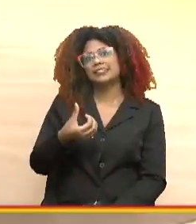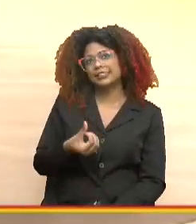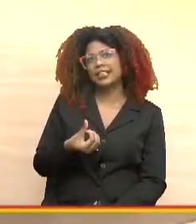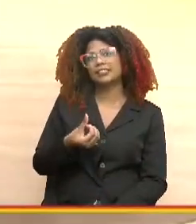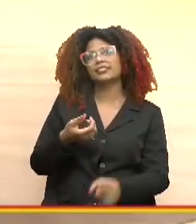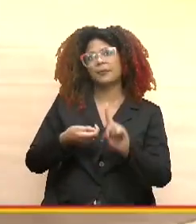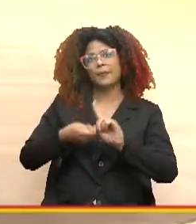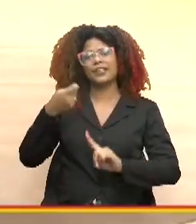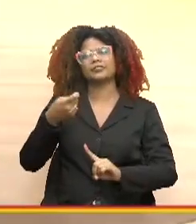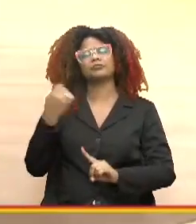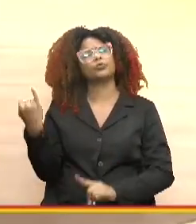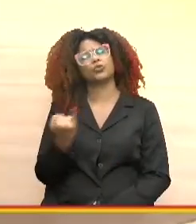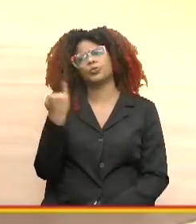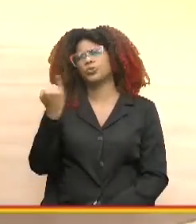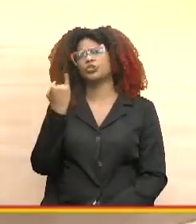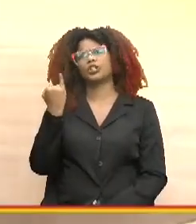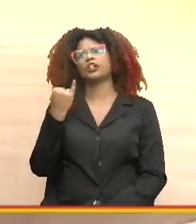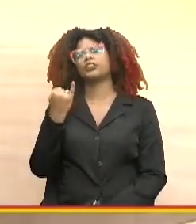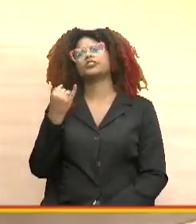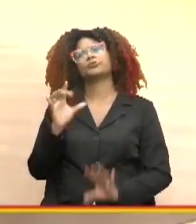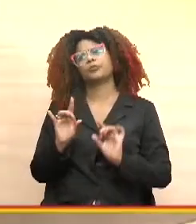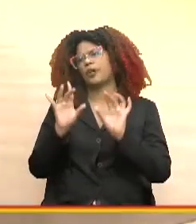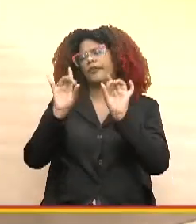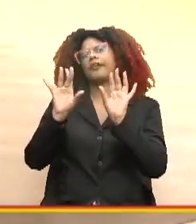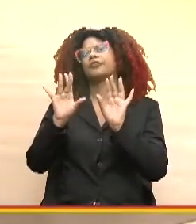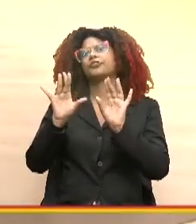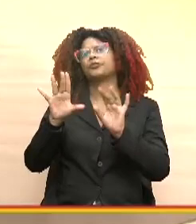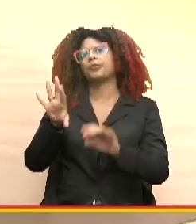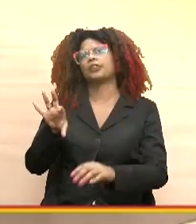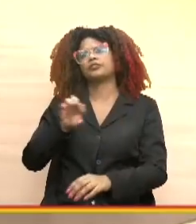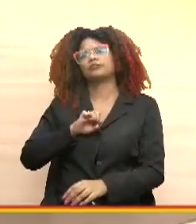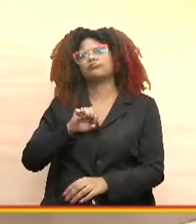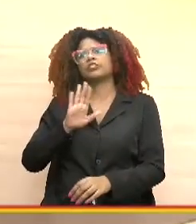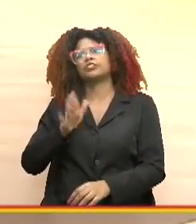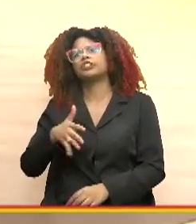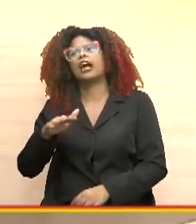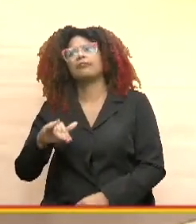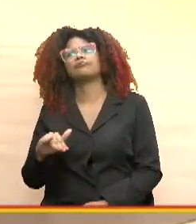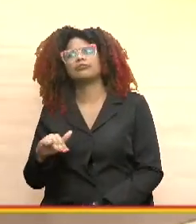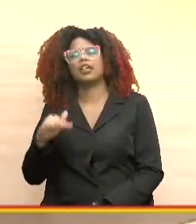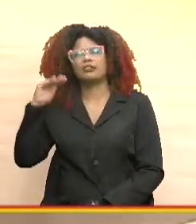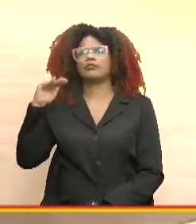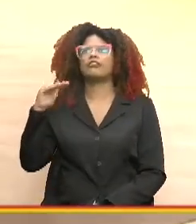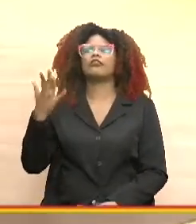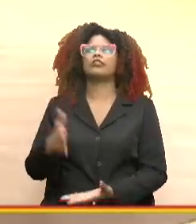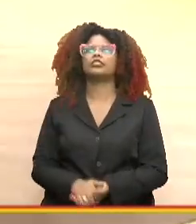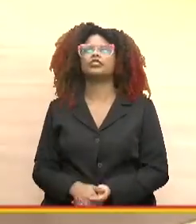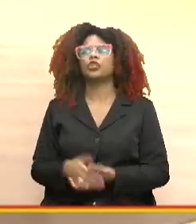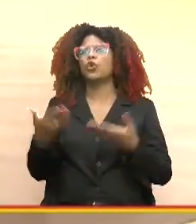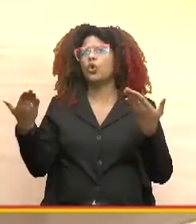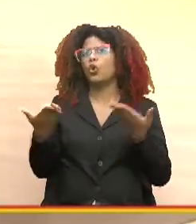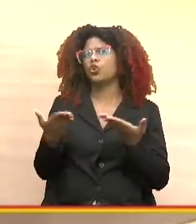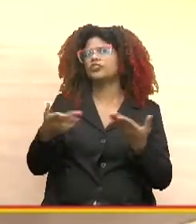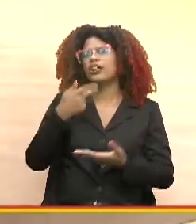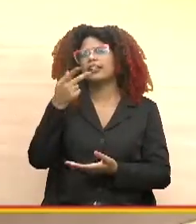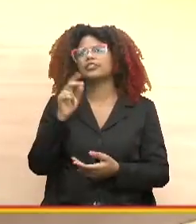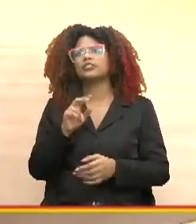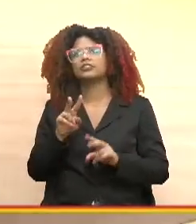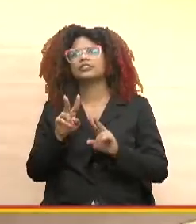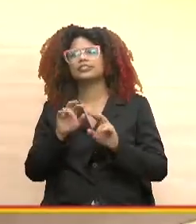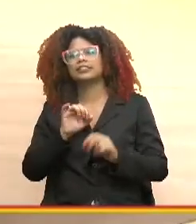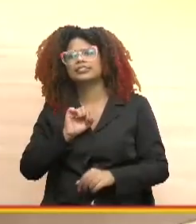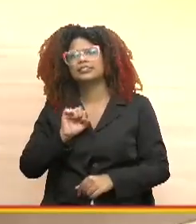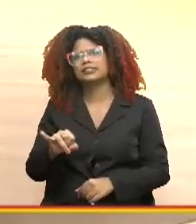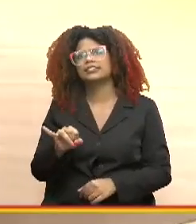que é muito importante Principalmente uma doação tardia essa lei ainda tem coisas a corrigir porque hoje ela fala em aquele